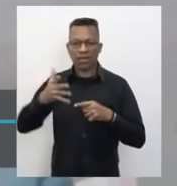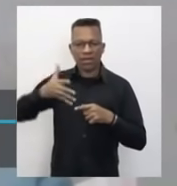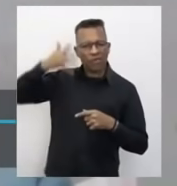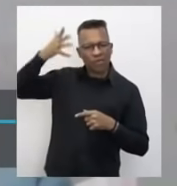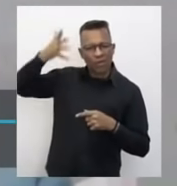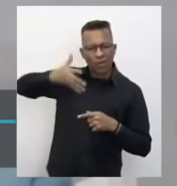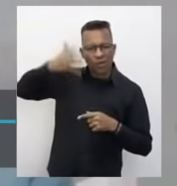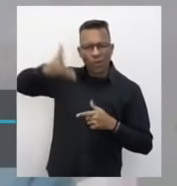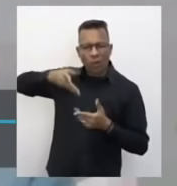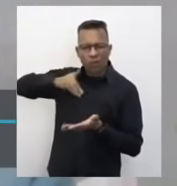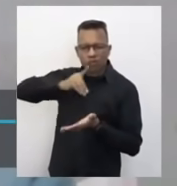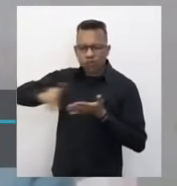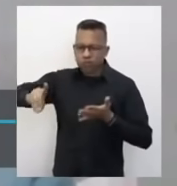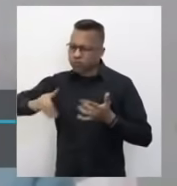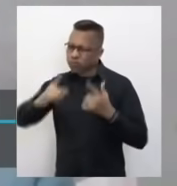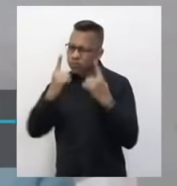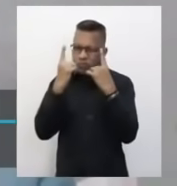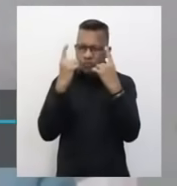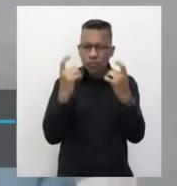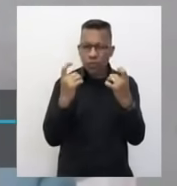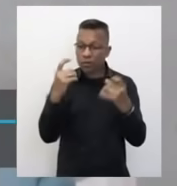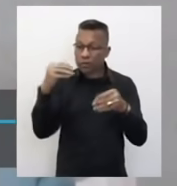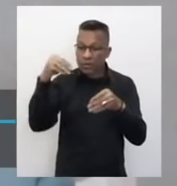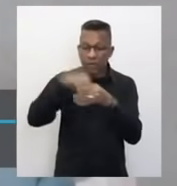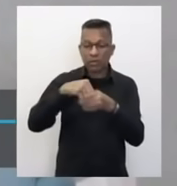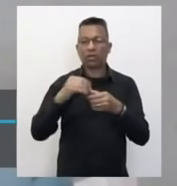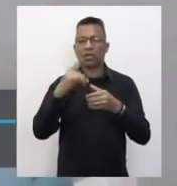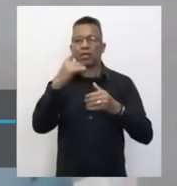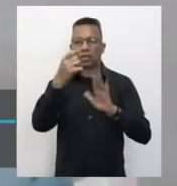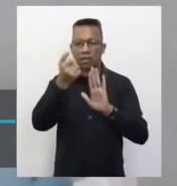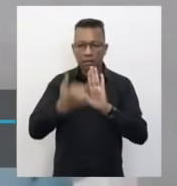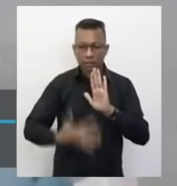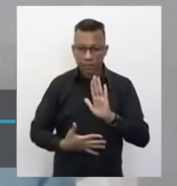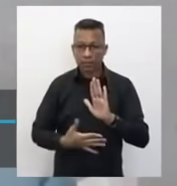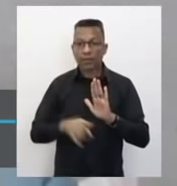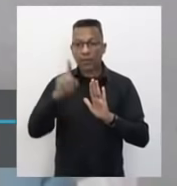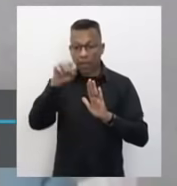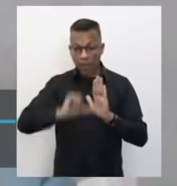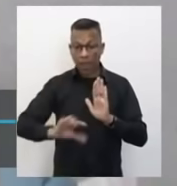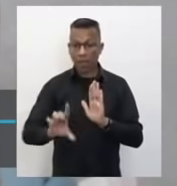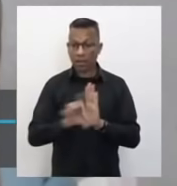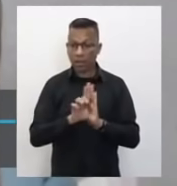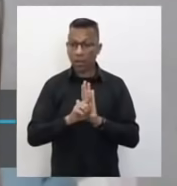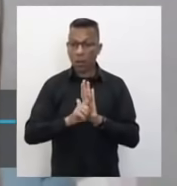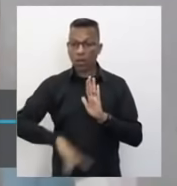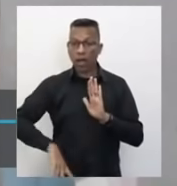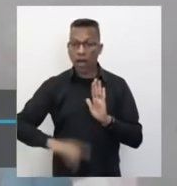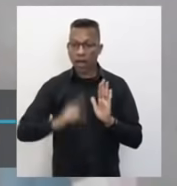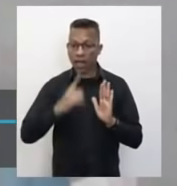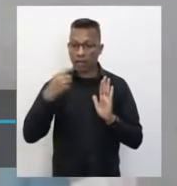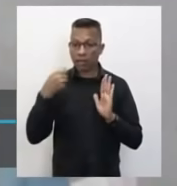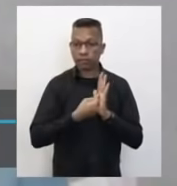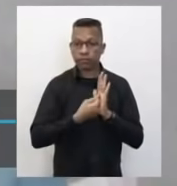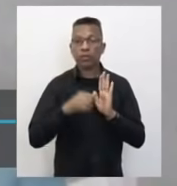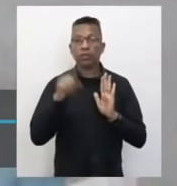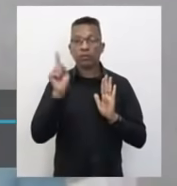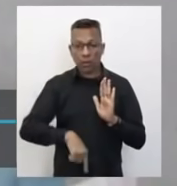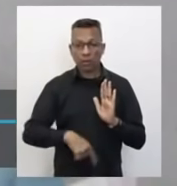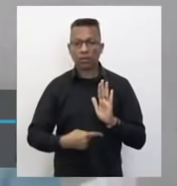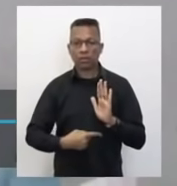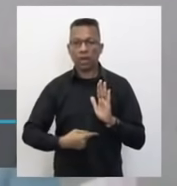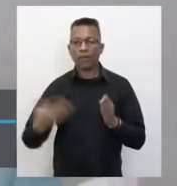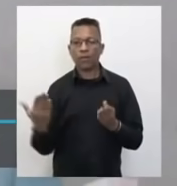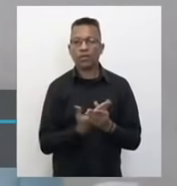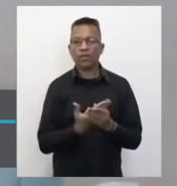ódio dentro da mensagem, então você pode ser penalizado na lei por conta disso que você fez. Então,